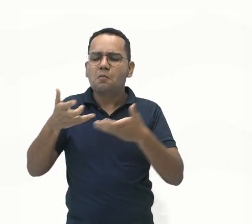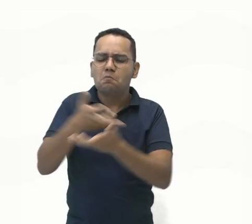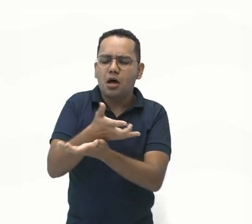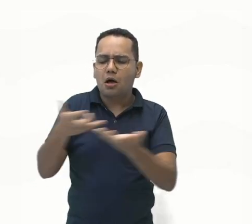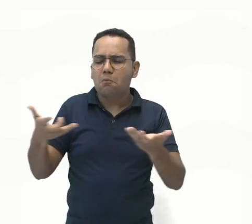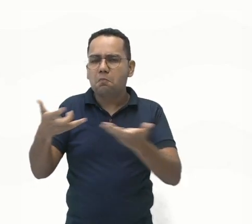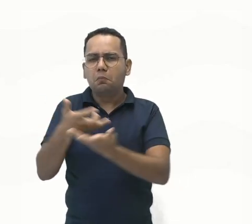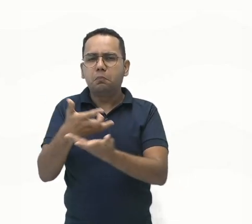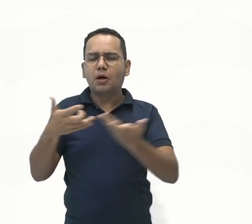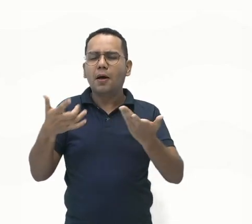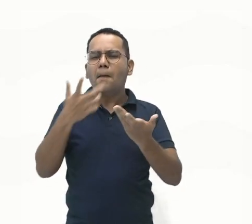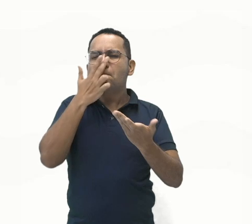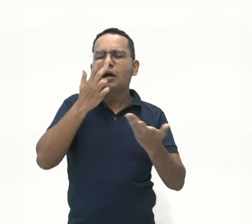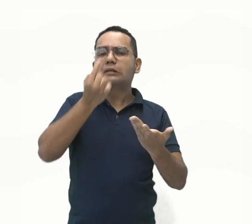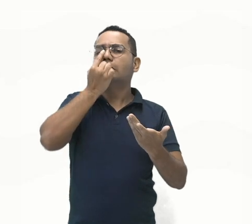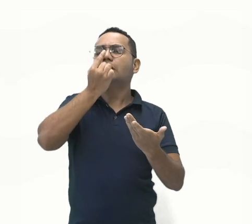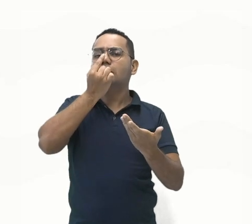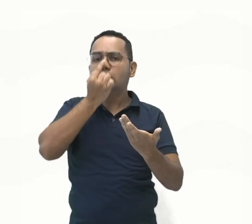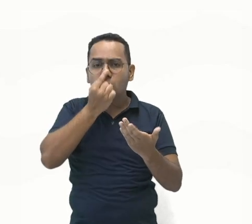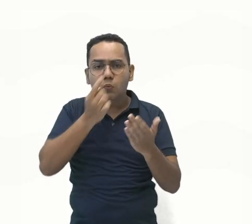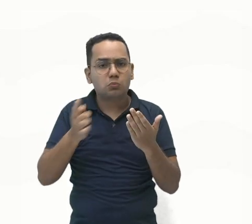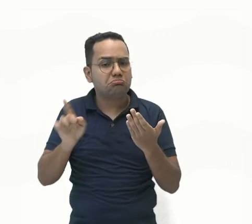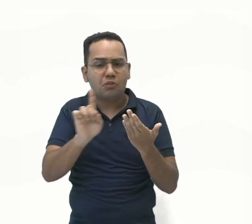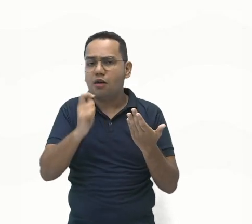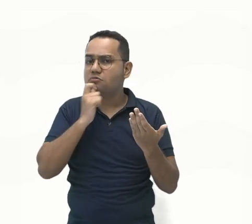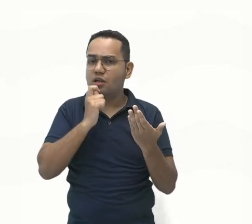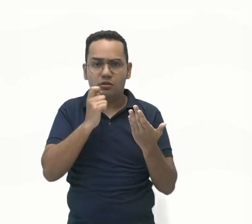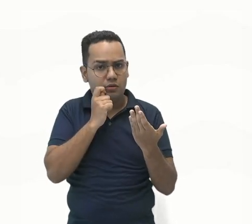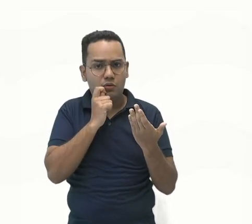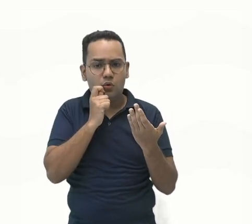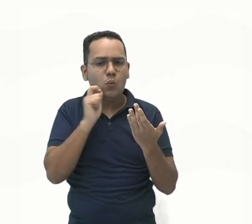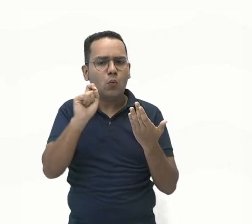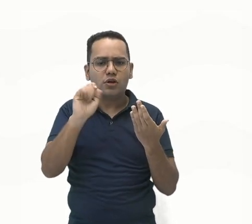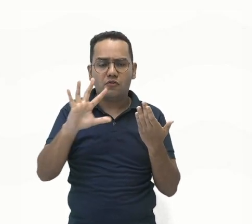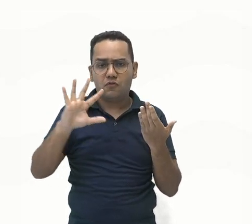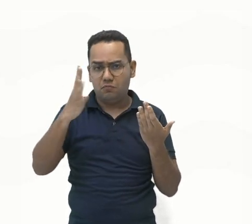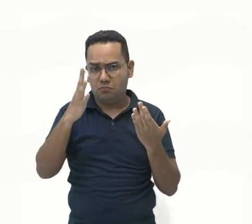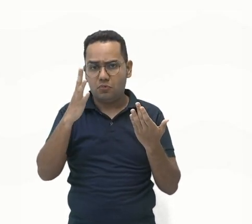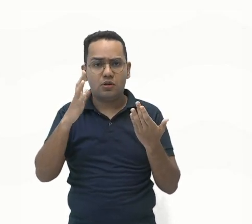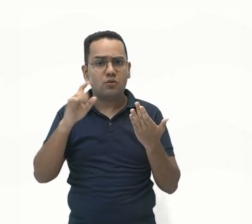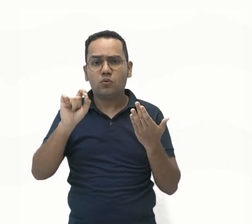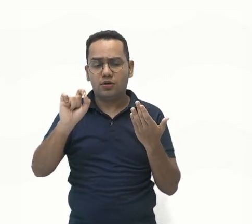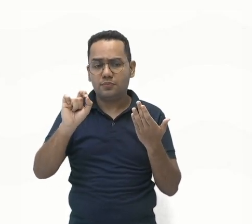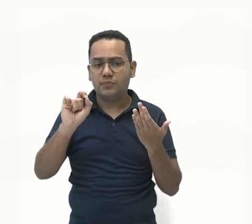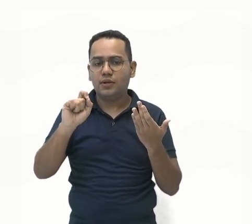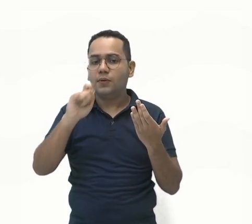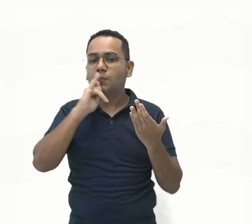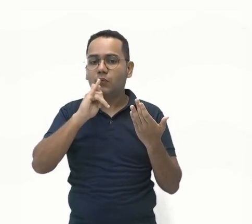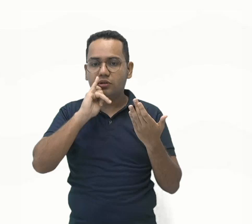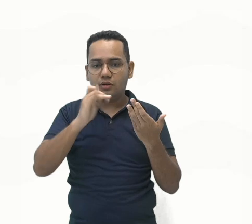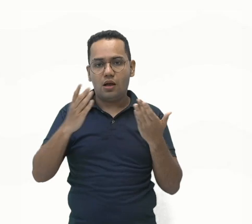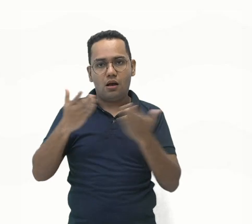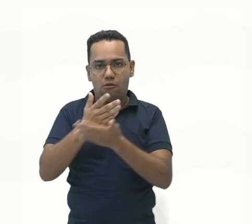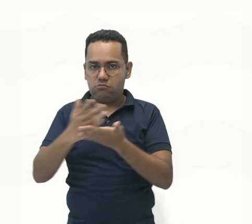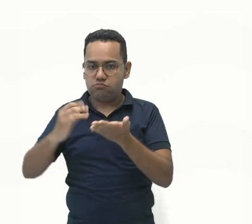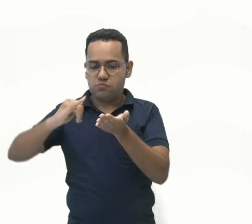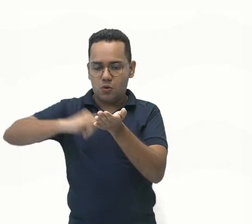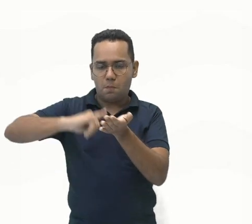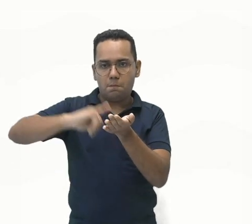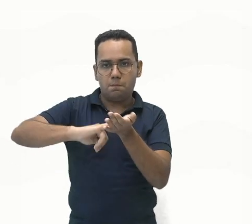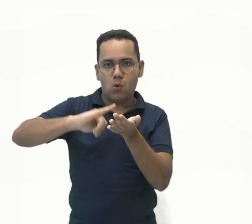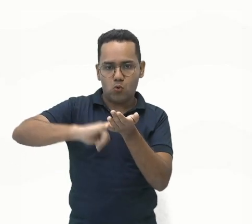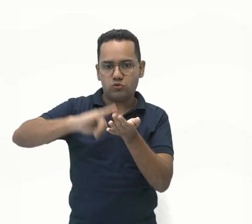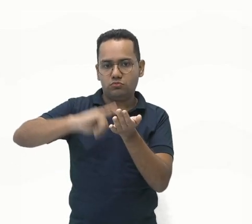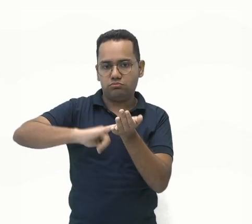tá? Então, o que acontece? Não há uma união muito intensa do ponto de vista econômico entre esses países. O que vai acontecer? Há